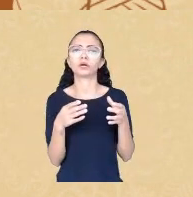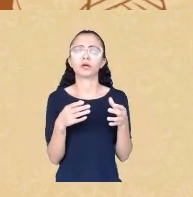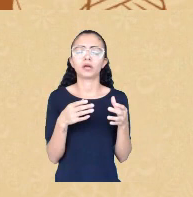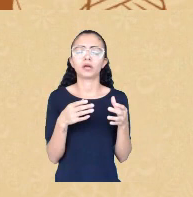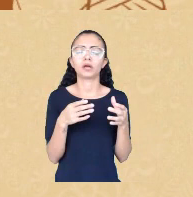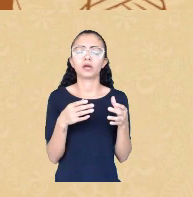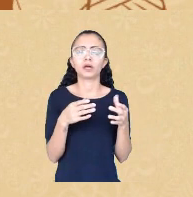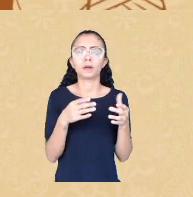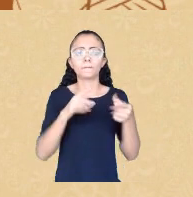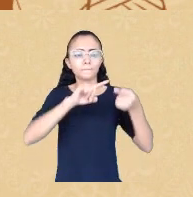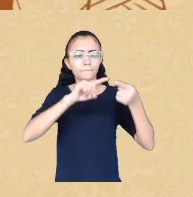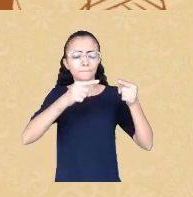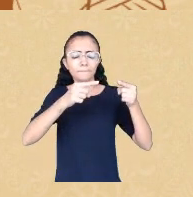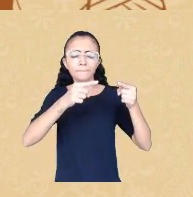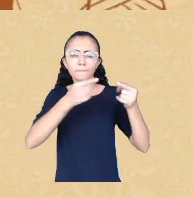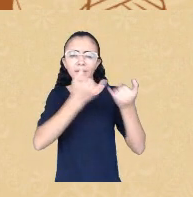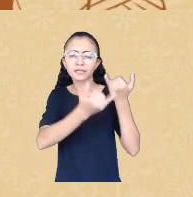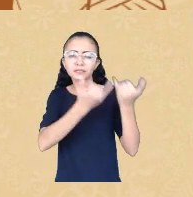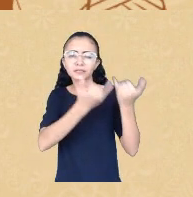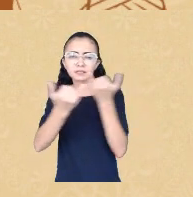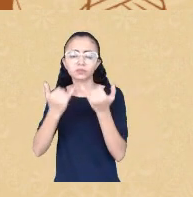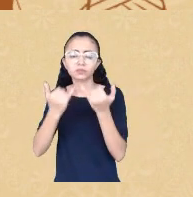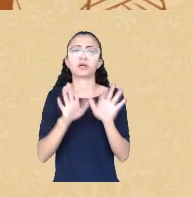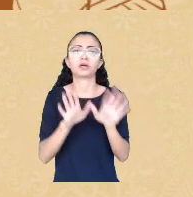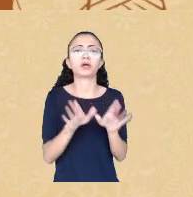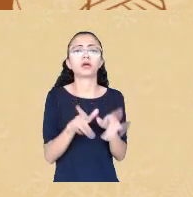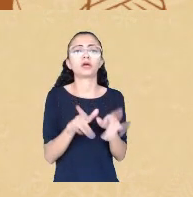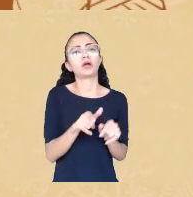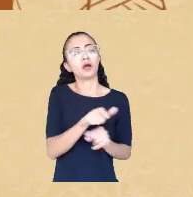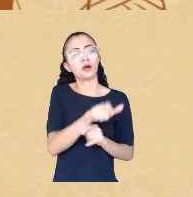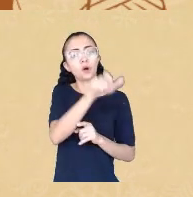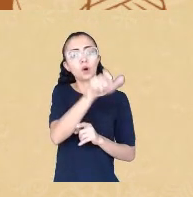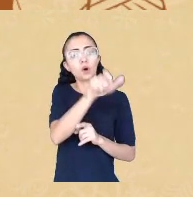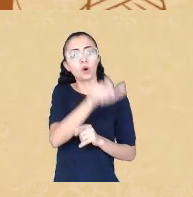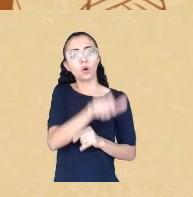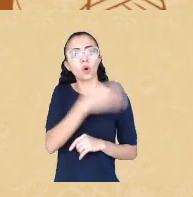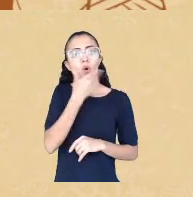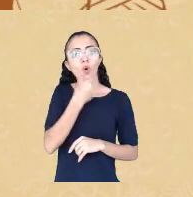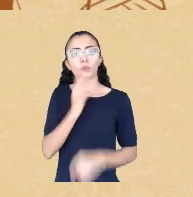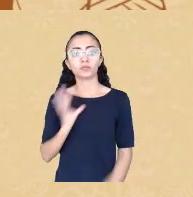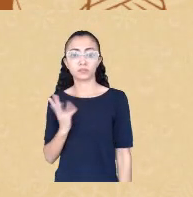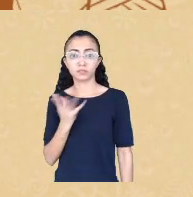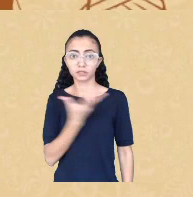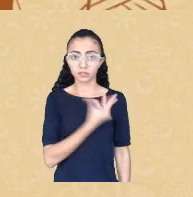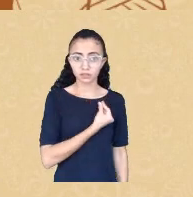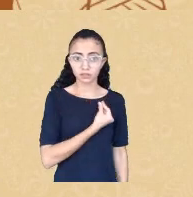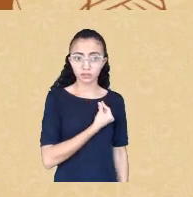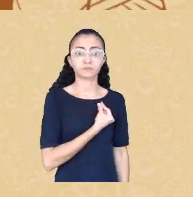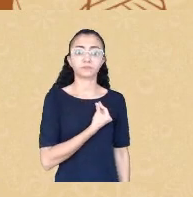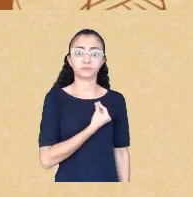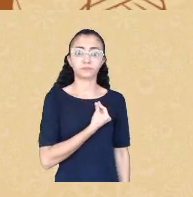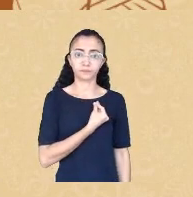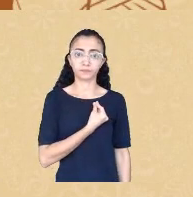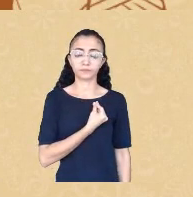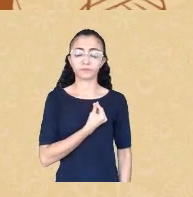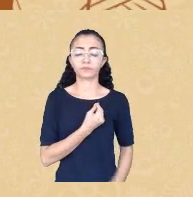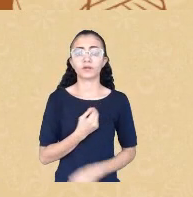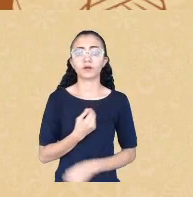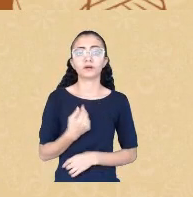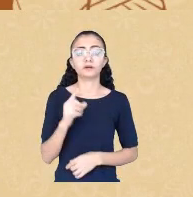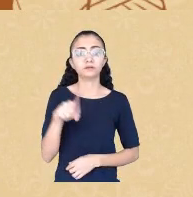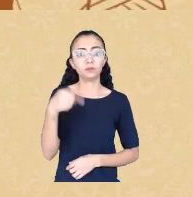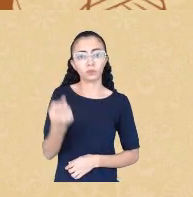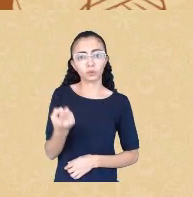presença dos homens trans, de gênero homens trans, transgender men, né, seguidos das